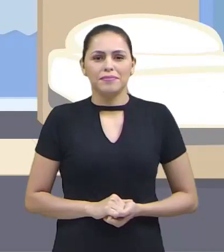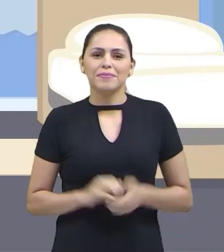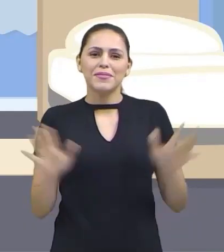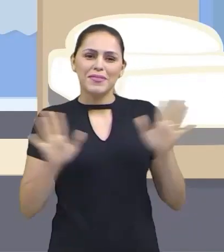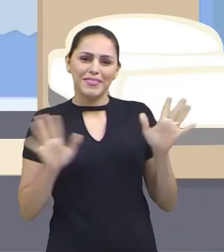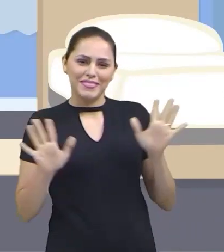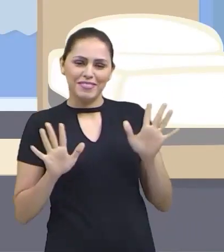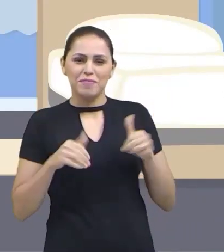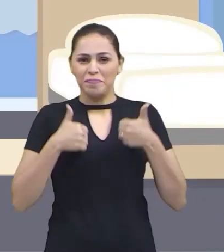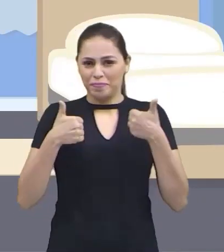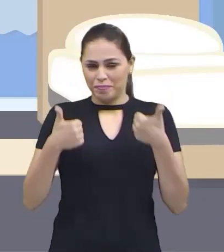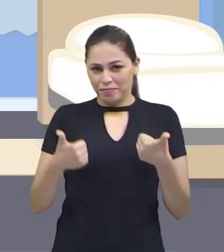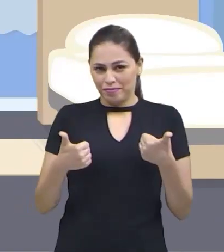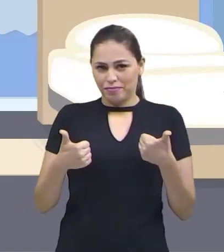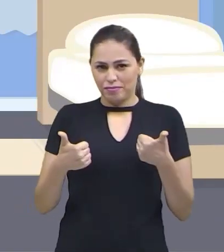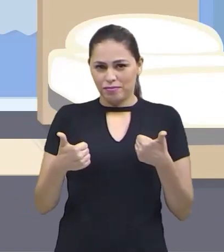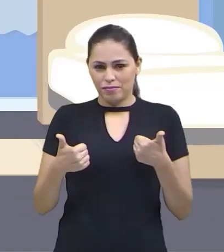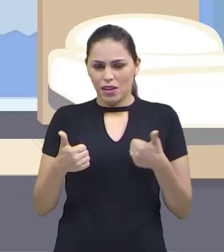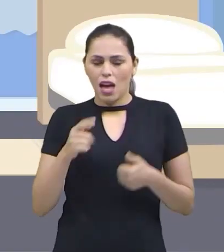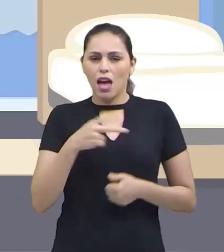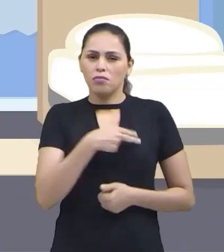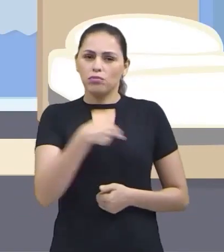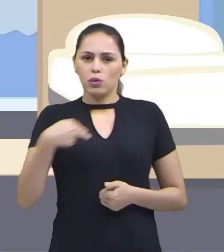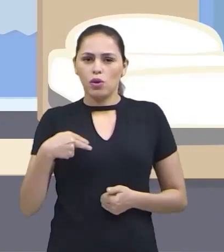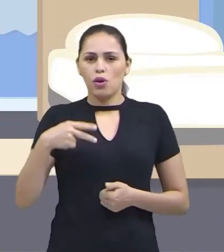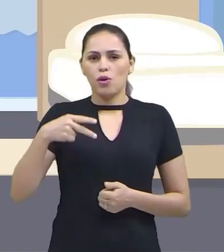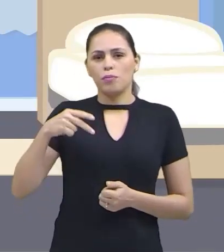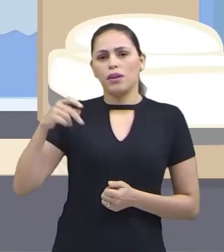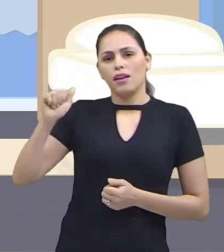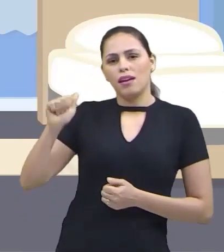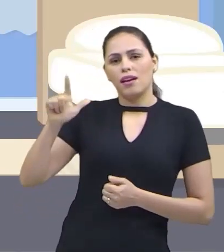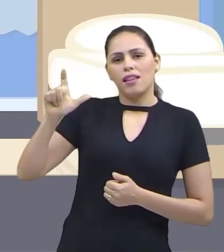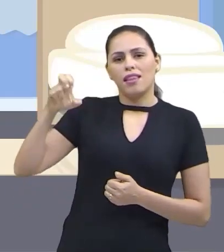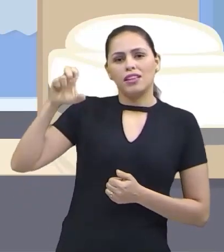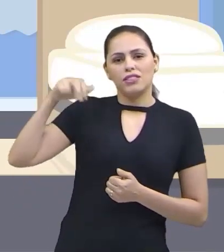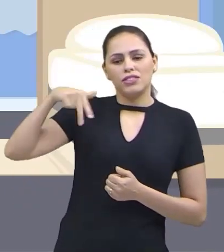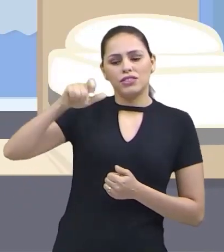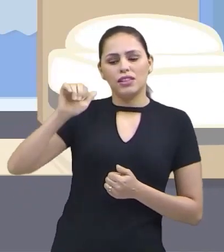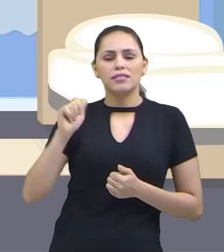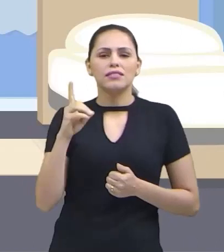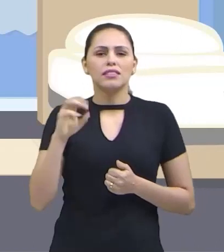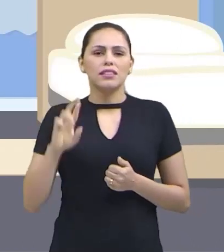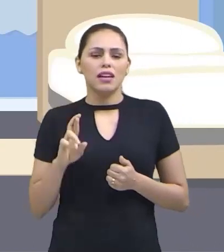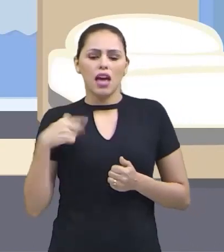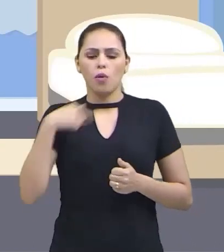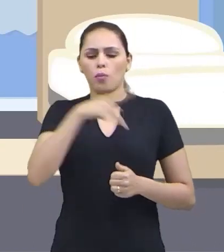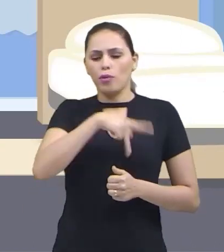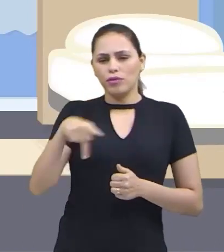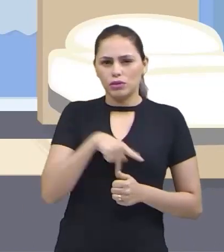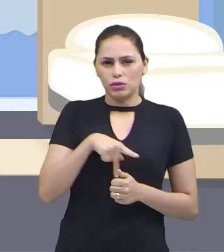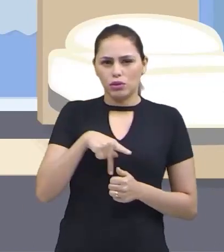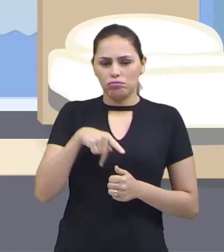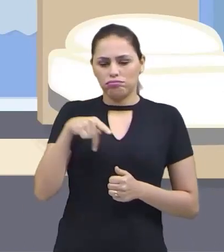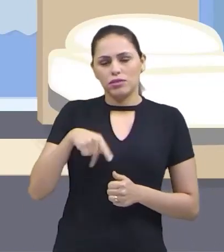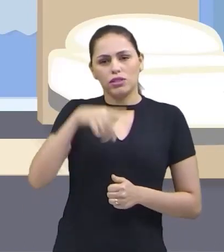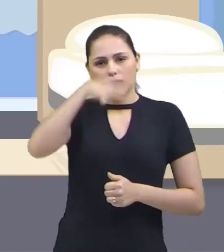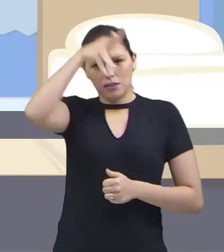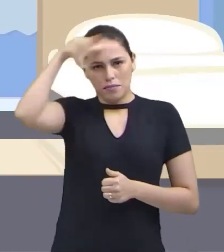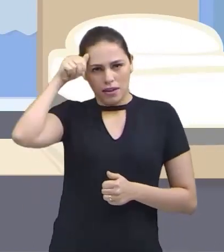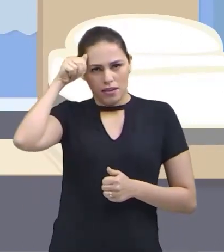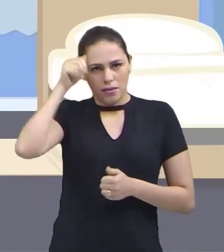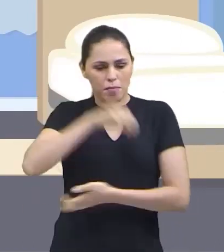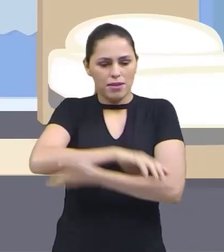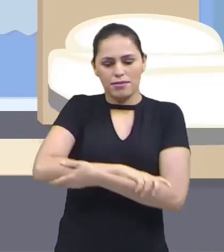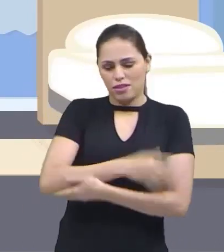Olá pessoal, tudo bem? Aqui é o professor Alexandre Romano, professor da Divisão de Educação Infantil da Secretaria Municipal de Manaus, e eu estou aqui hoje com